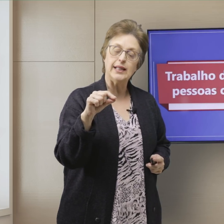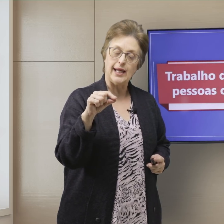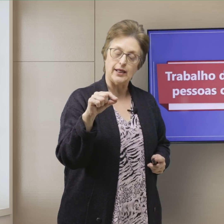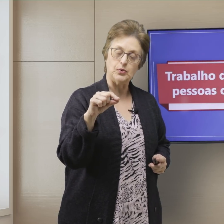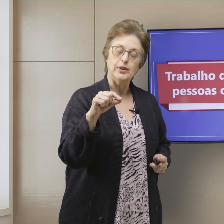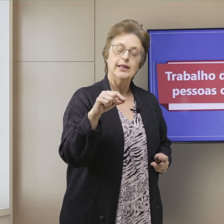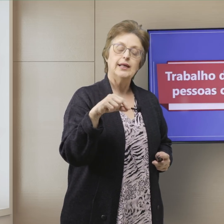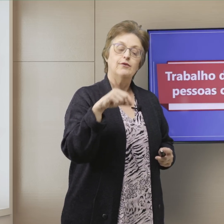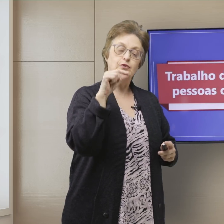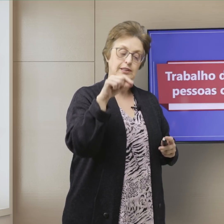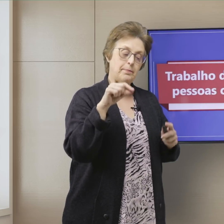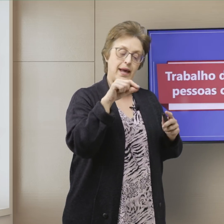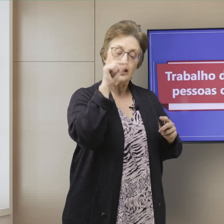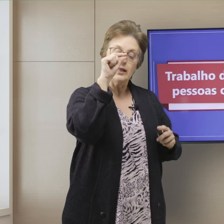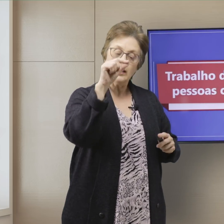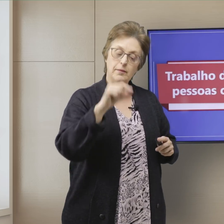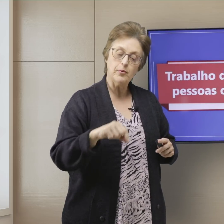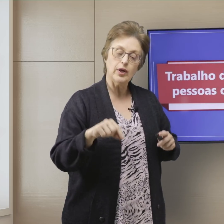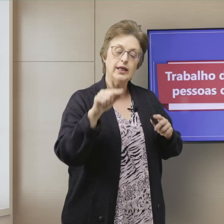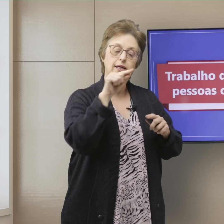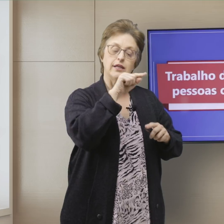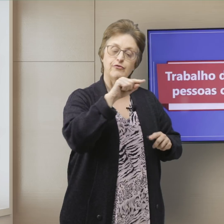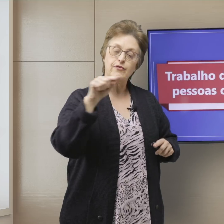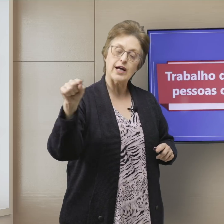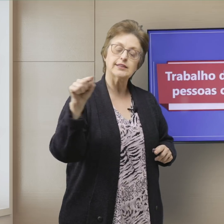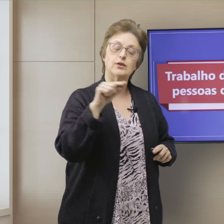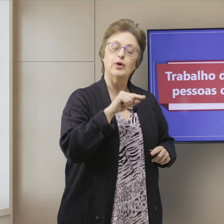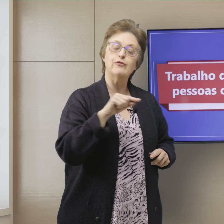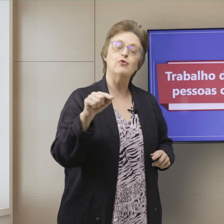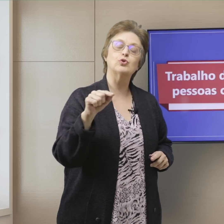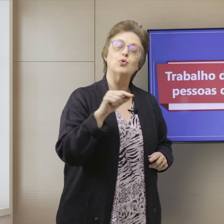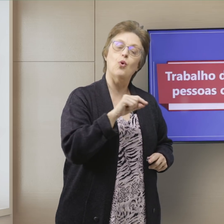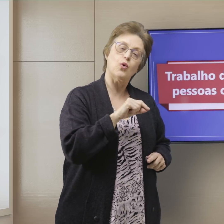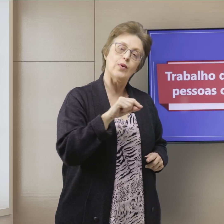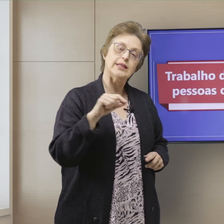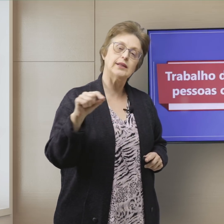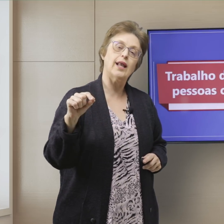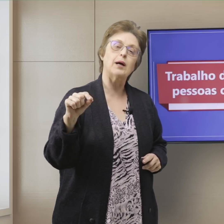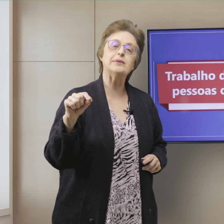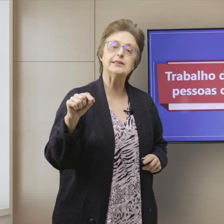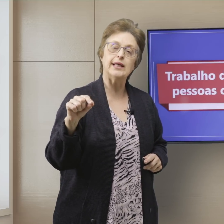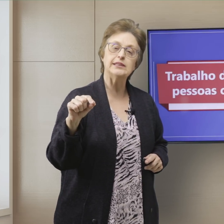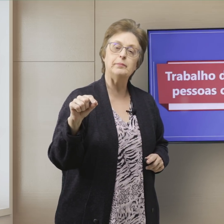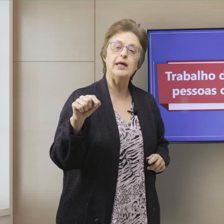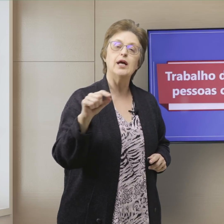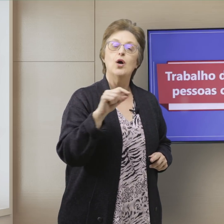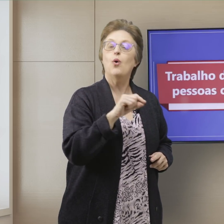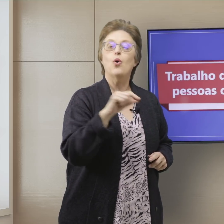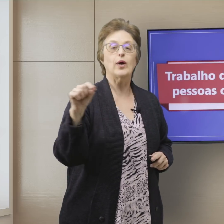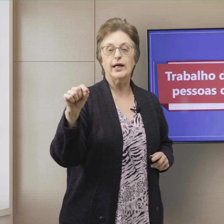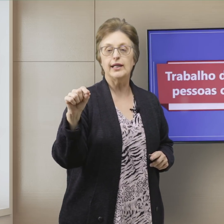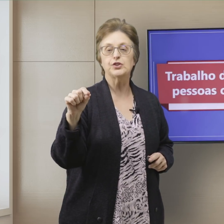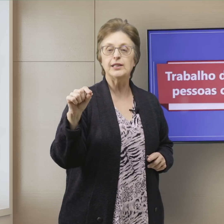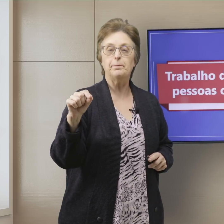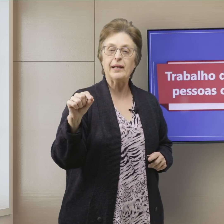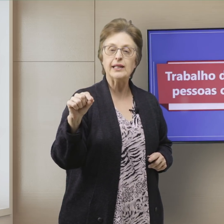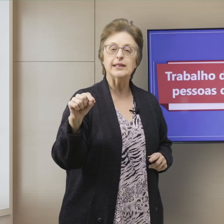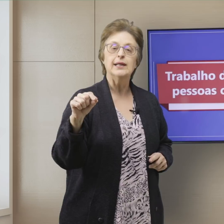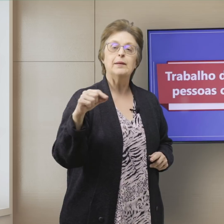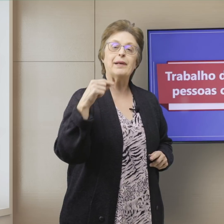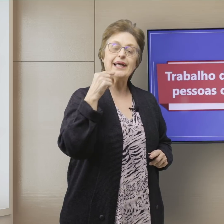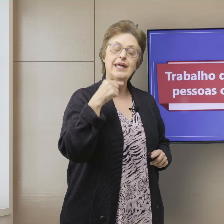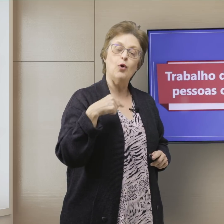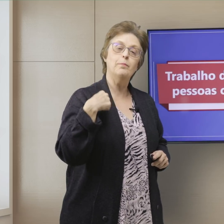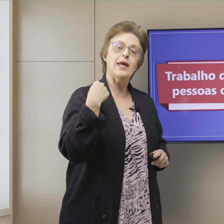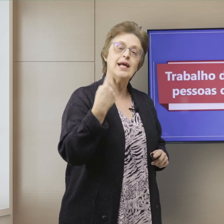no caderno. Você pega linha por linha e faça o reforço, ou com esse lápis 6B ou com a canetinha